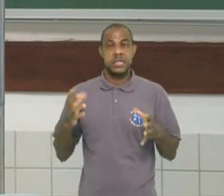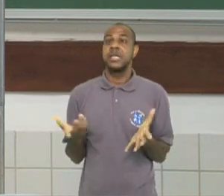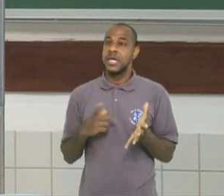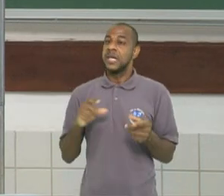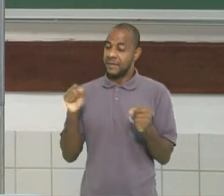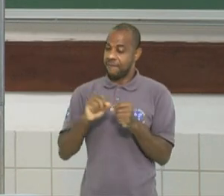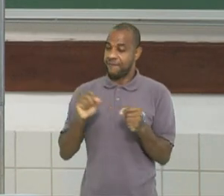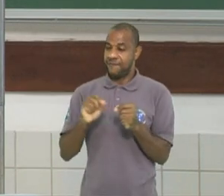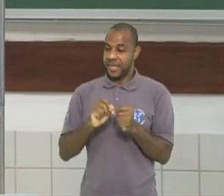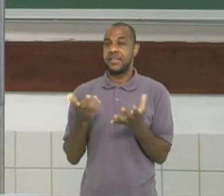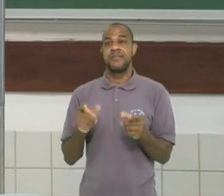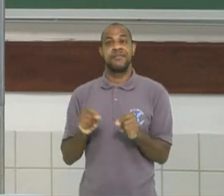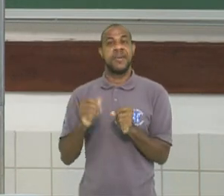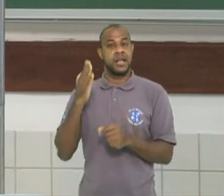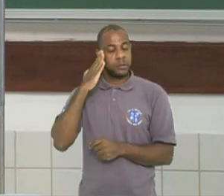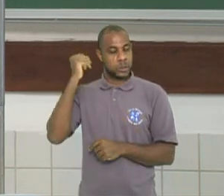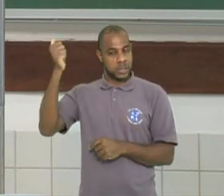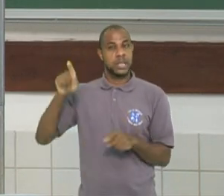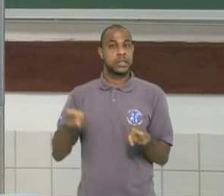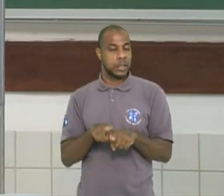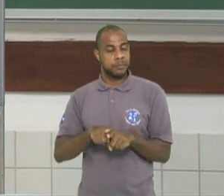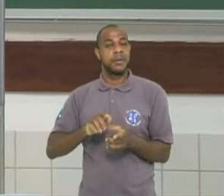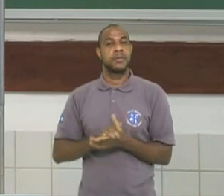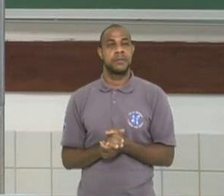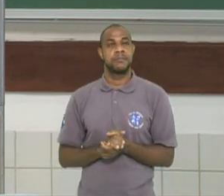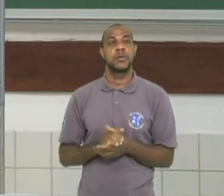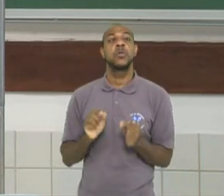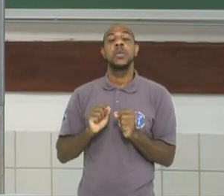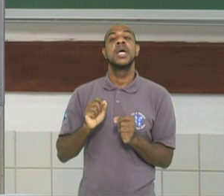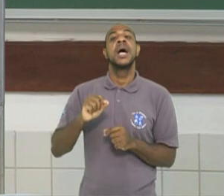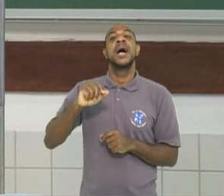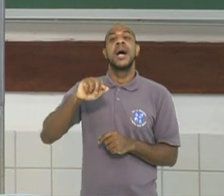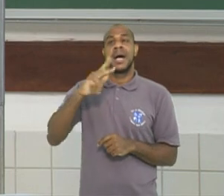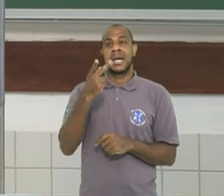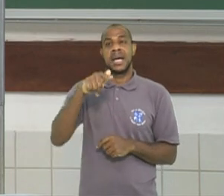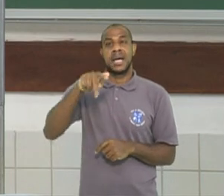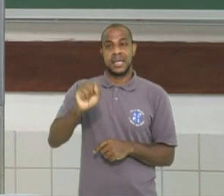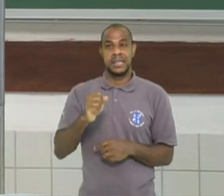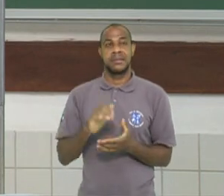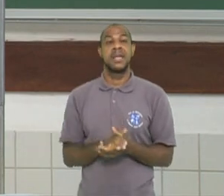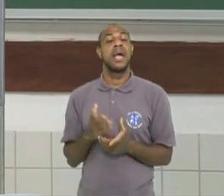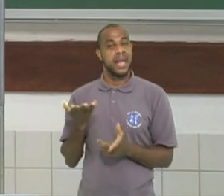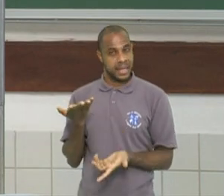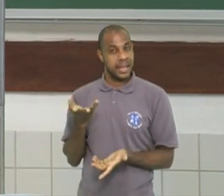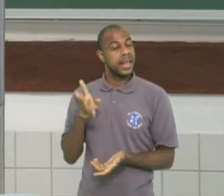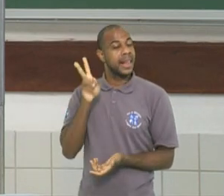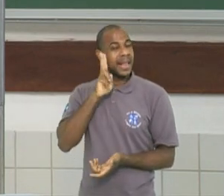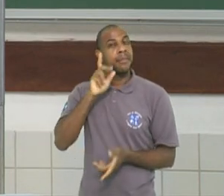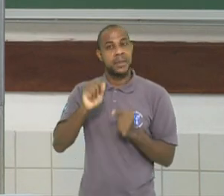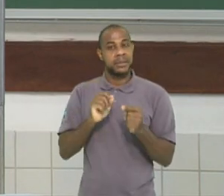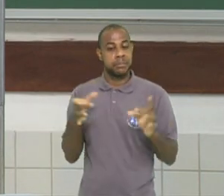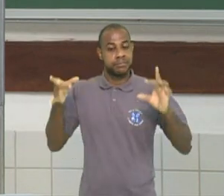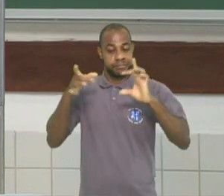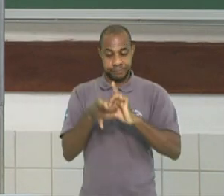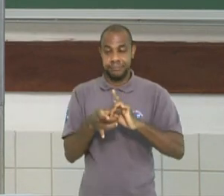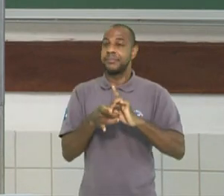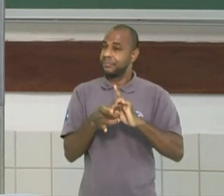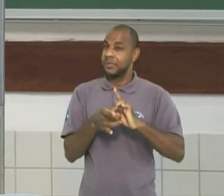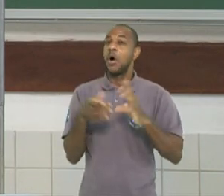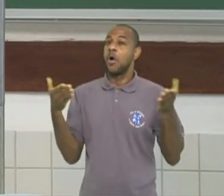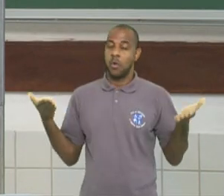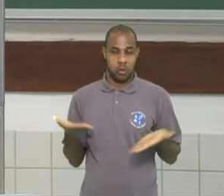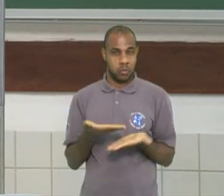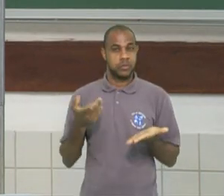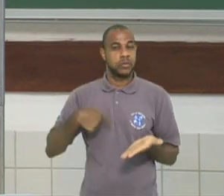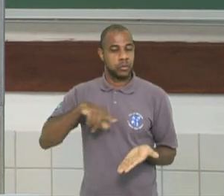criado realmente faz sucesso né como os HQs da é muito bacana a gente lembrar que estamos interligados principalmente